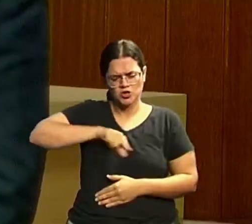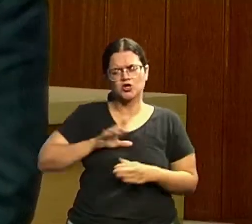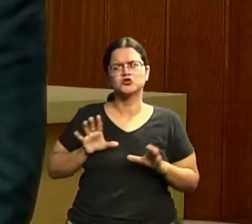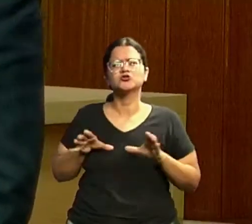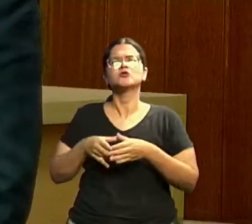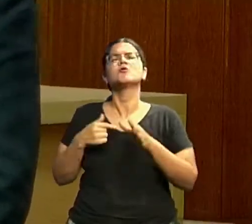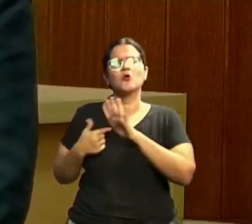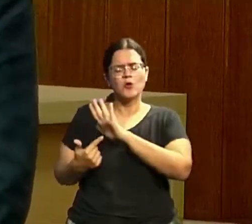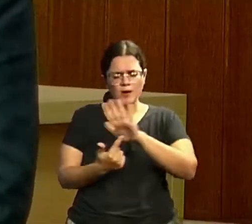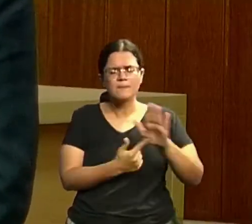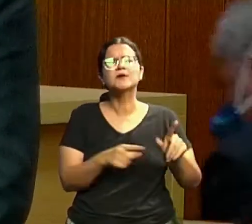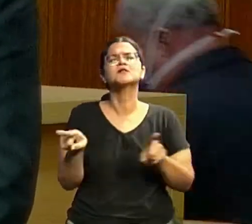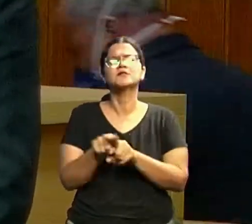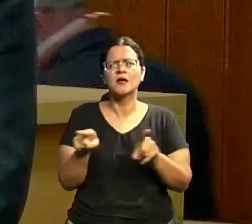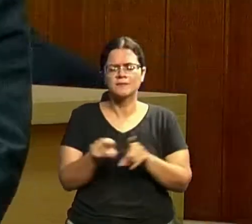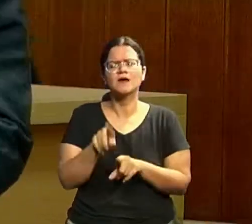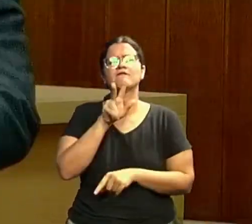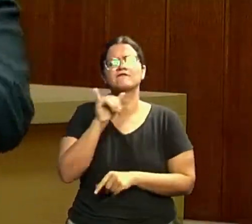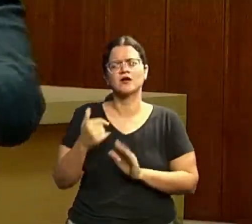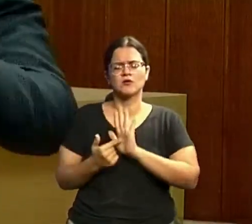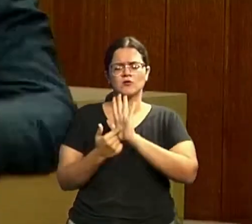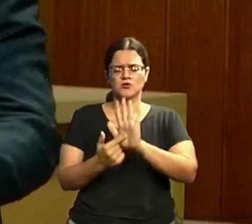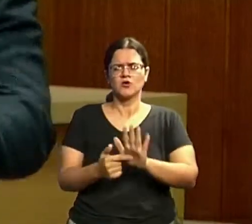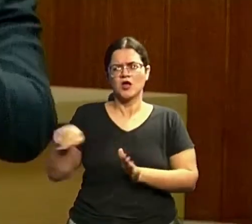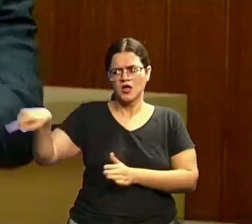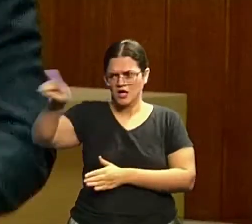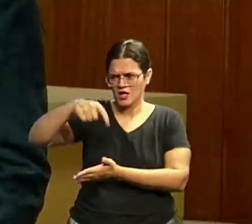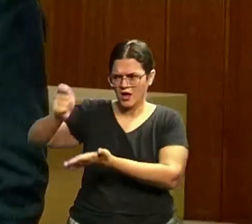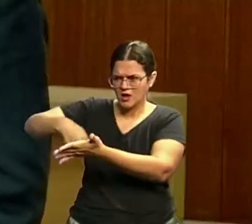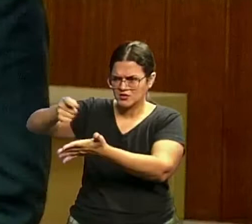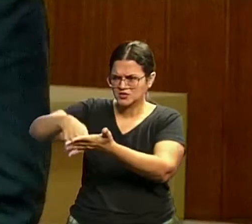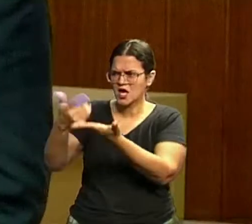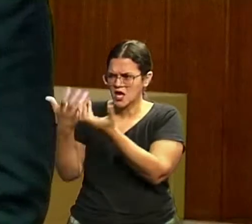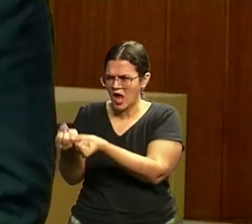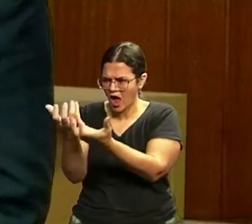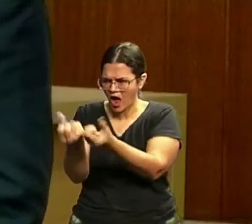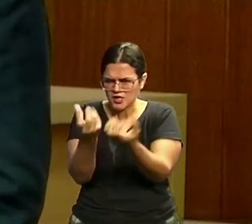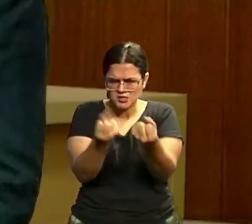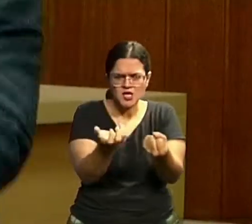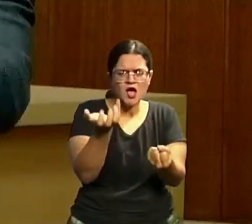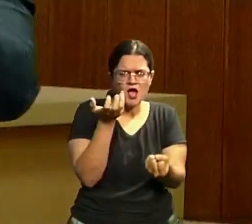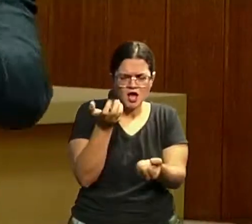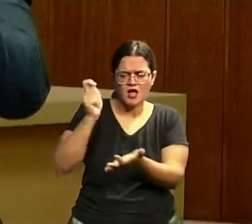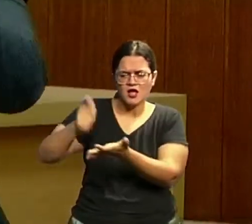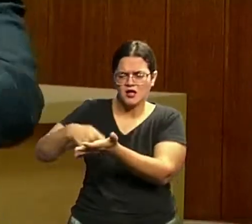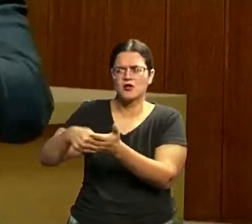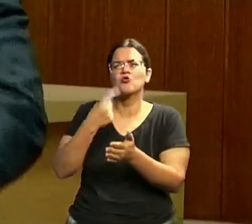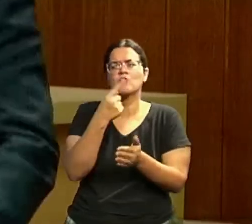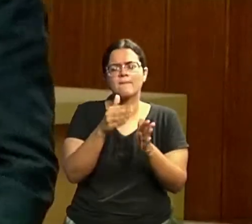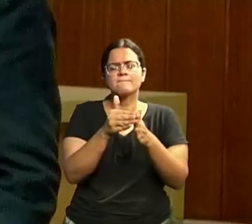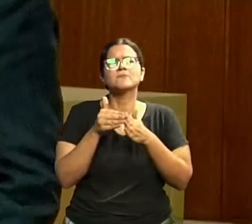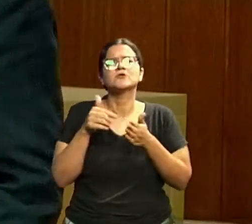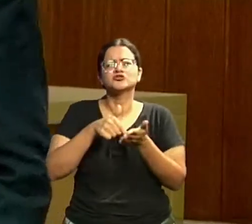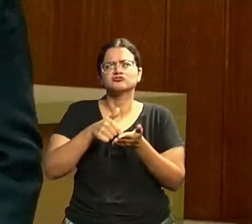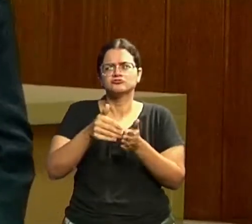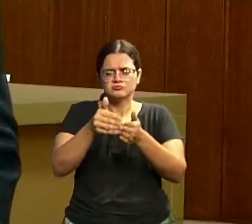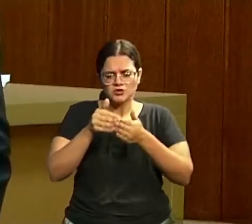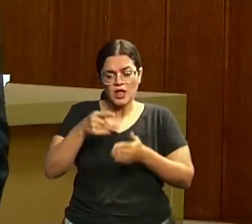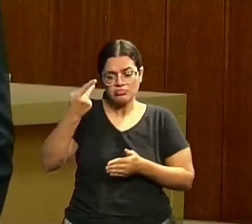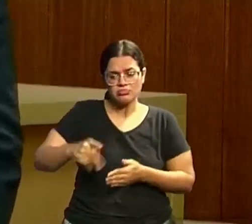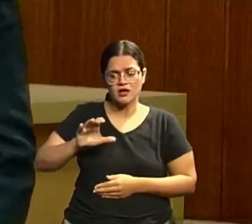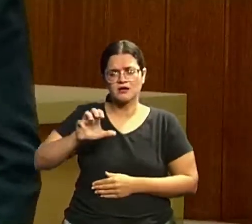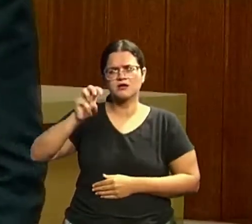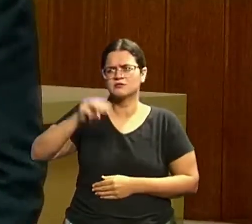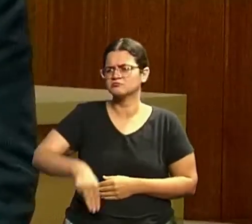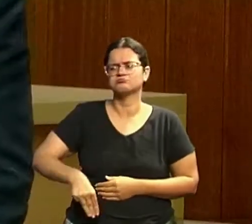e apresentarei também, e aí com a assinatura daqueles vereadores e vereadoras que queiram assinar, um requerimento dessa casa,